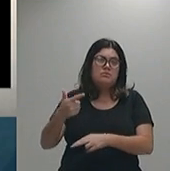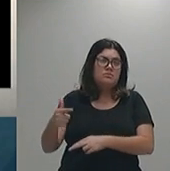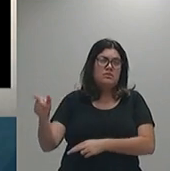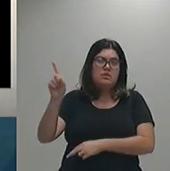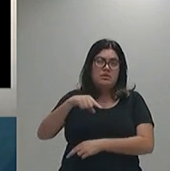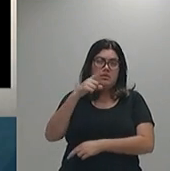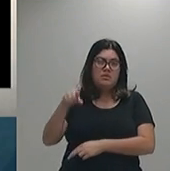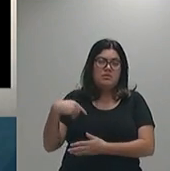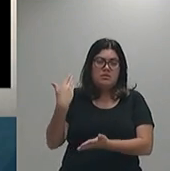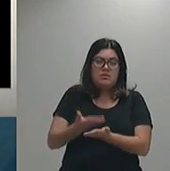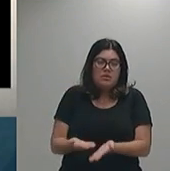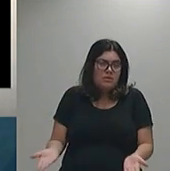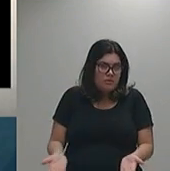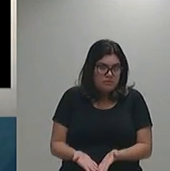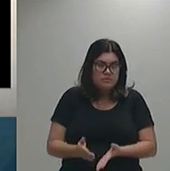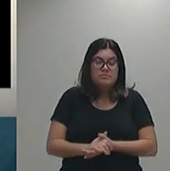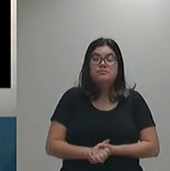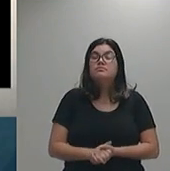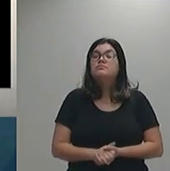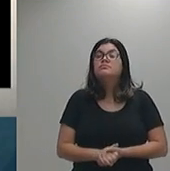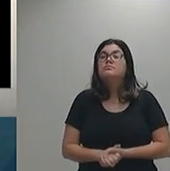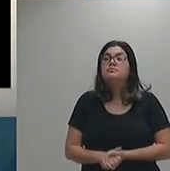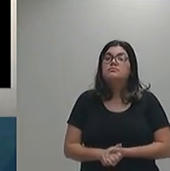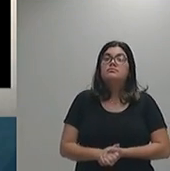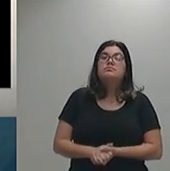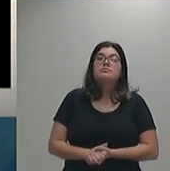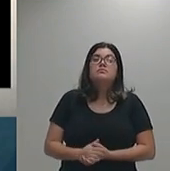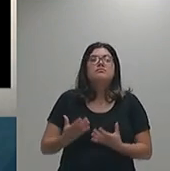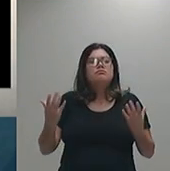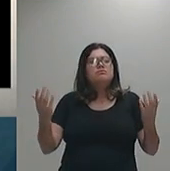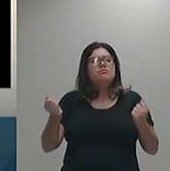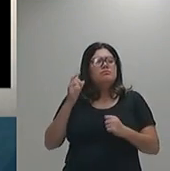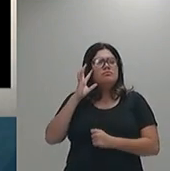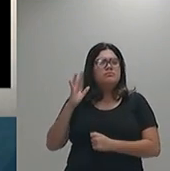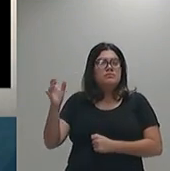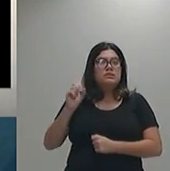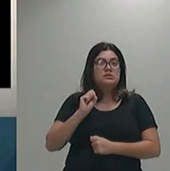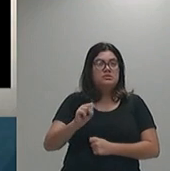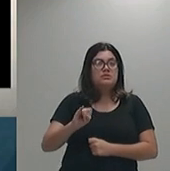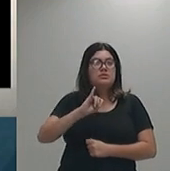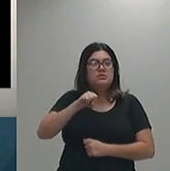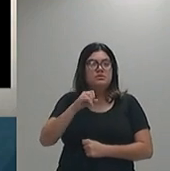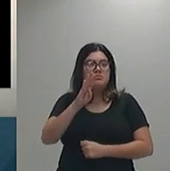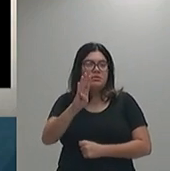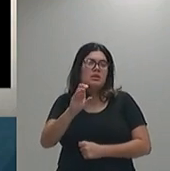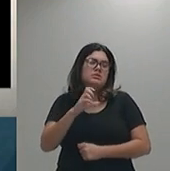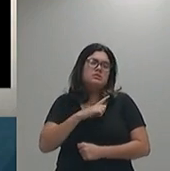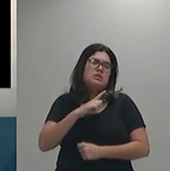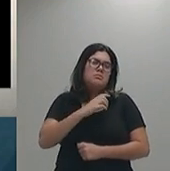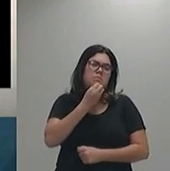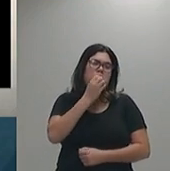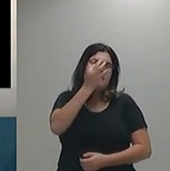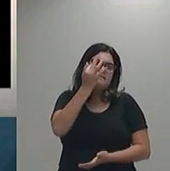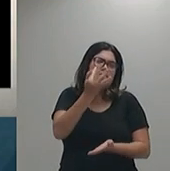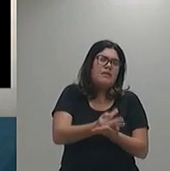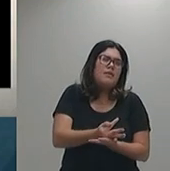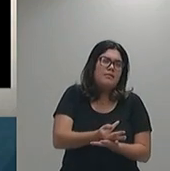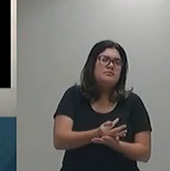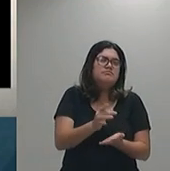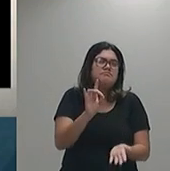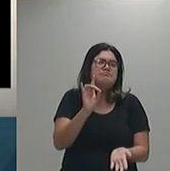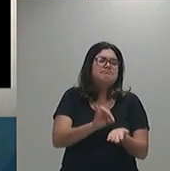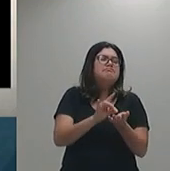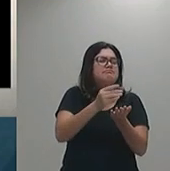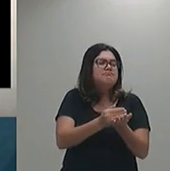só agora vamos supor que JBS estivesse agindo de boa-fé e que ela realmente tivesse iniciado